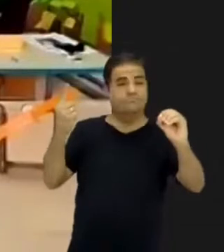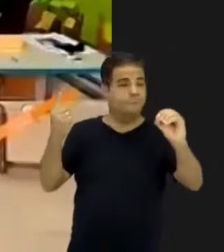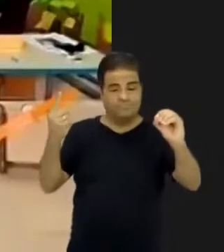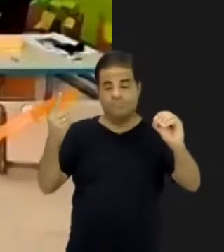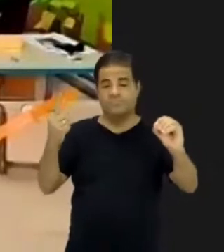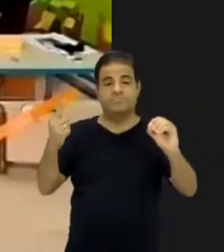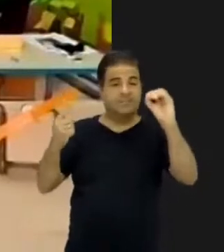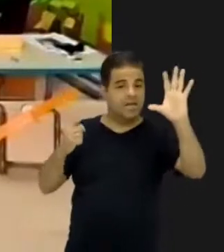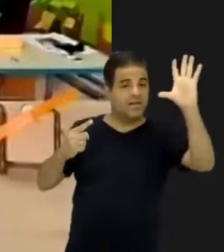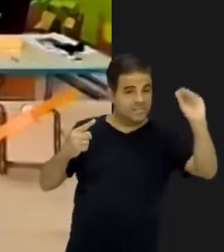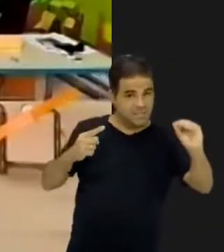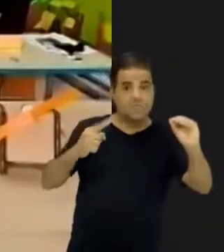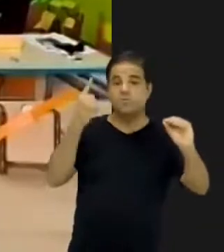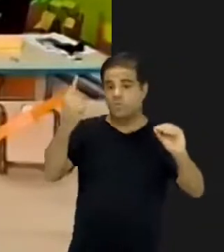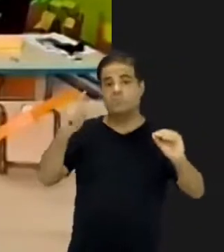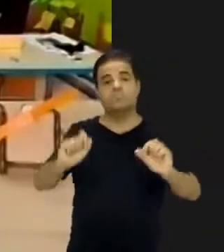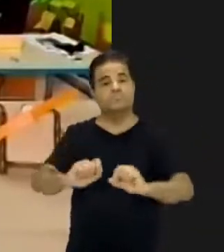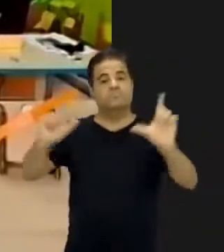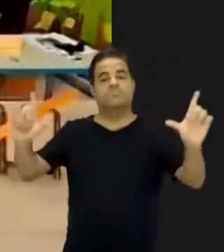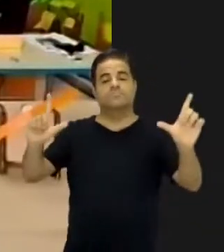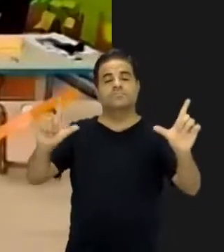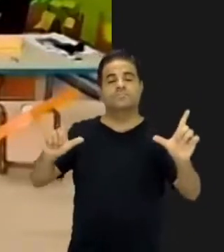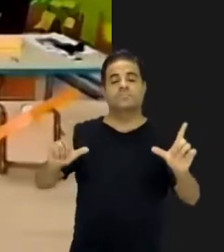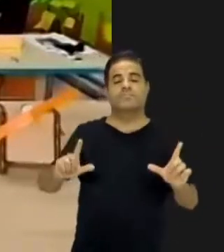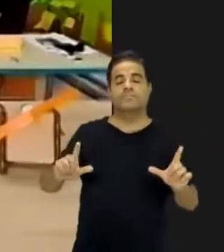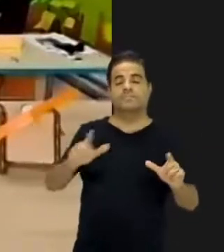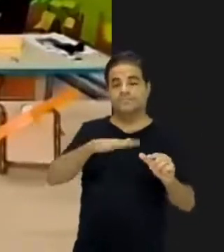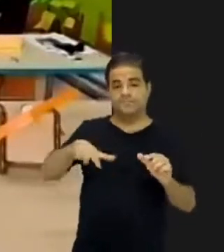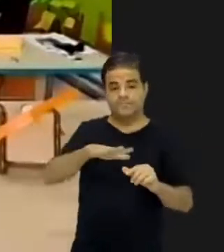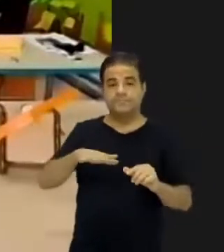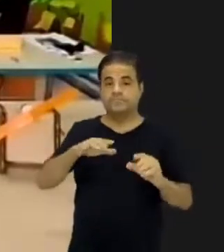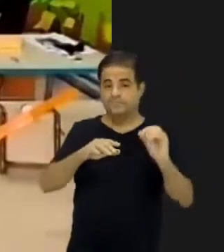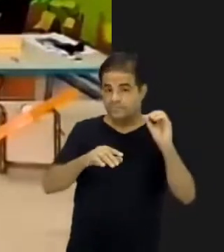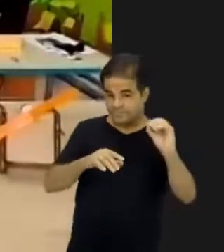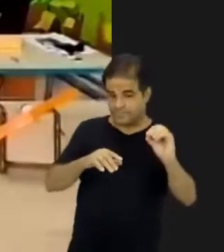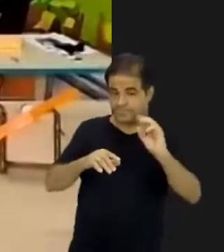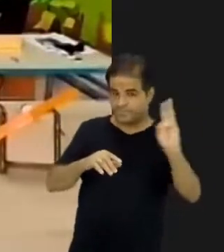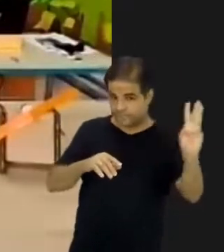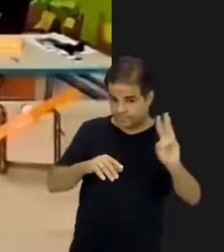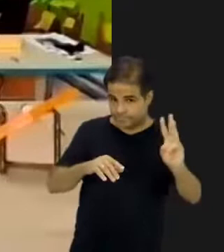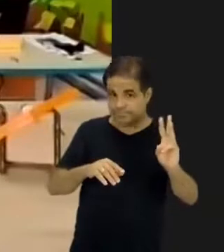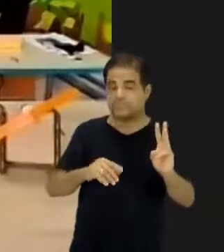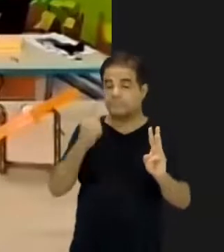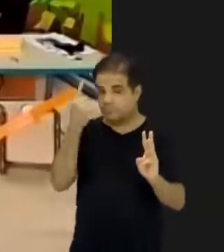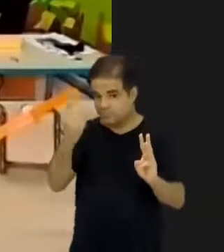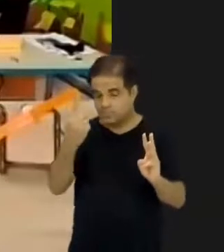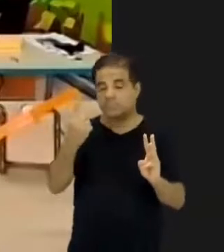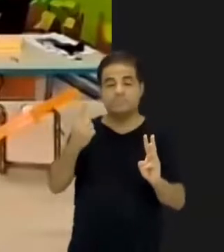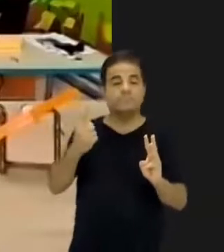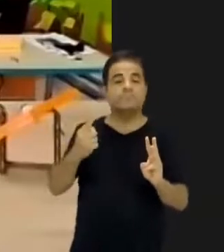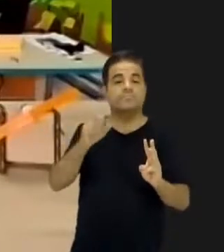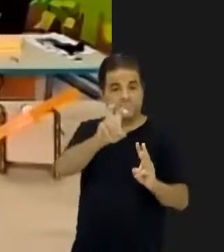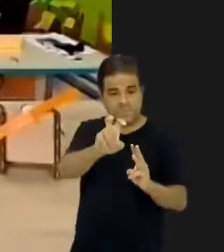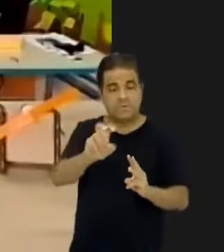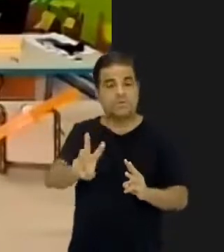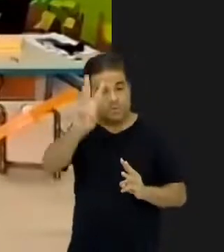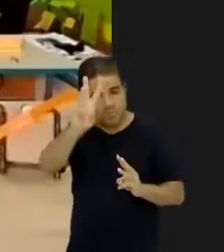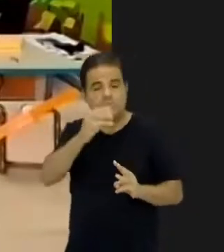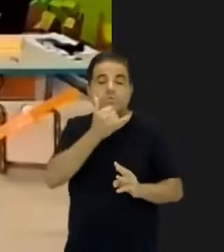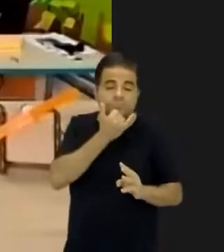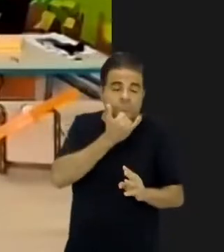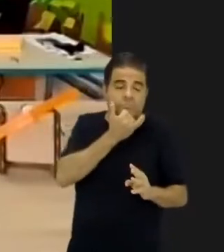0 desligado e 1 ligado. Na tensão 0 é 0 volts, e quando ele liga, 1 é 1 volt, é 5 volts,